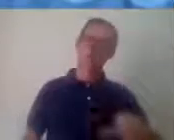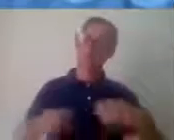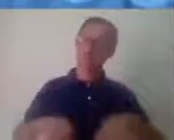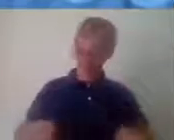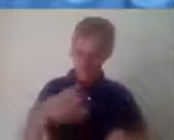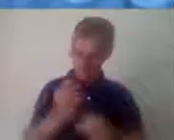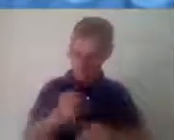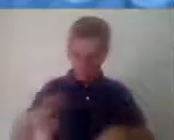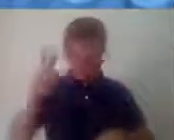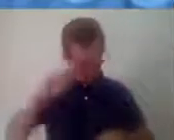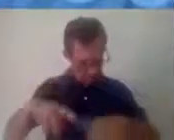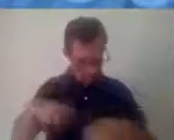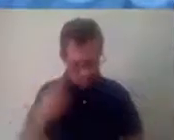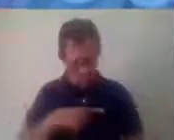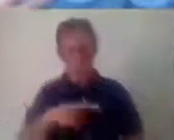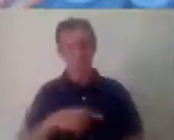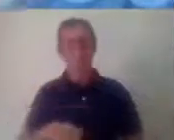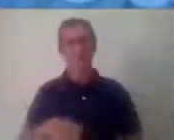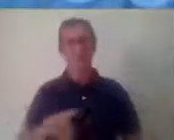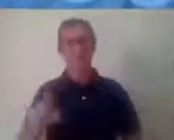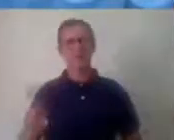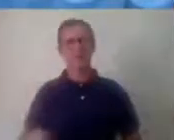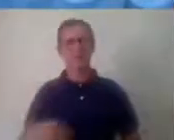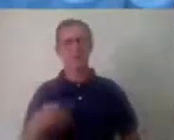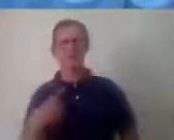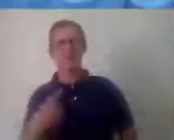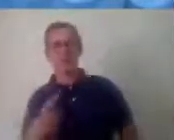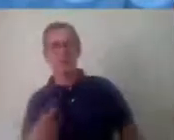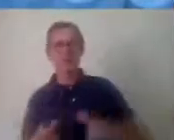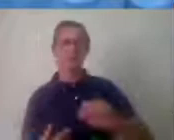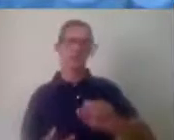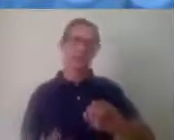relembrar. Quando nós tínhamos integral de uma variável só,